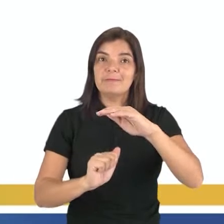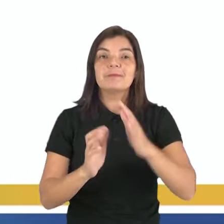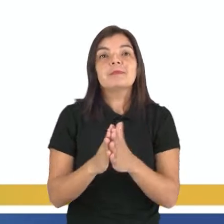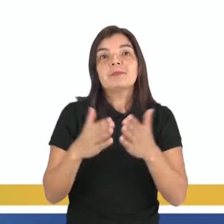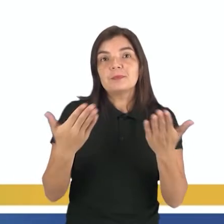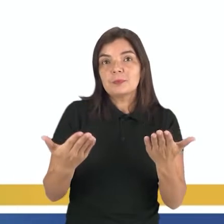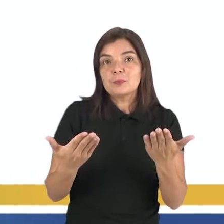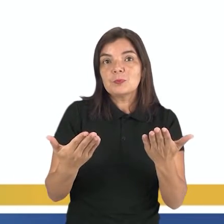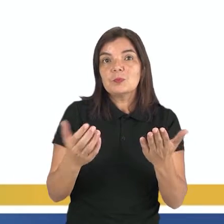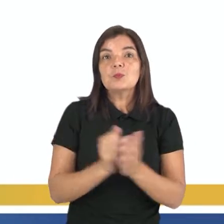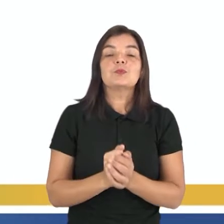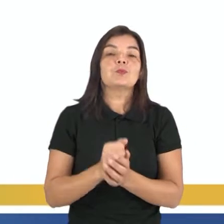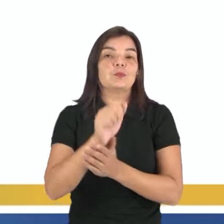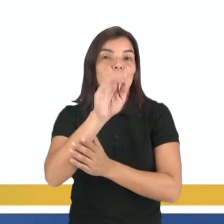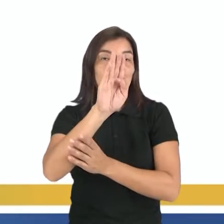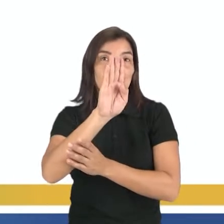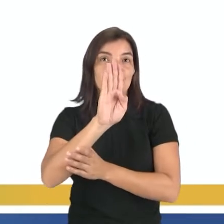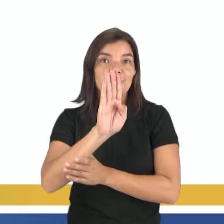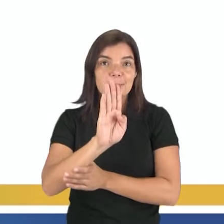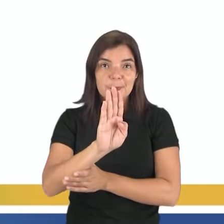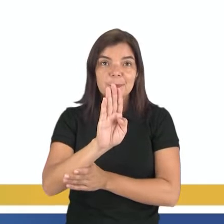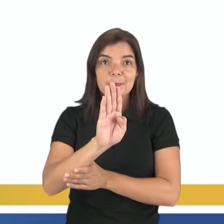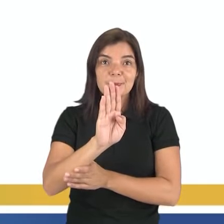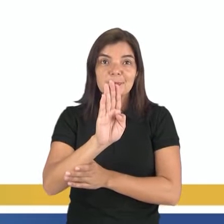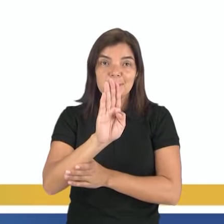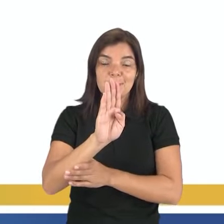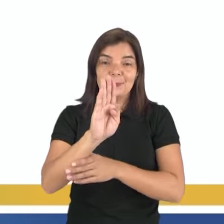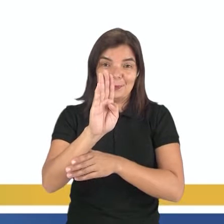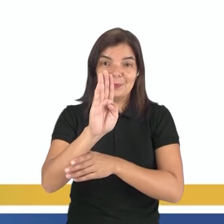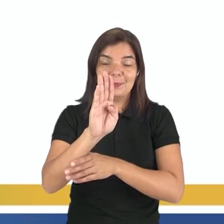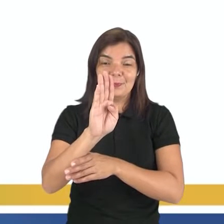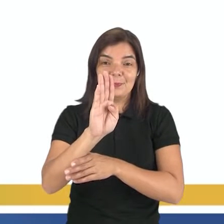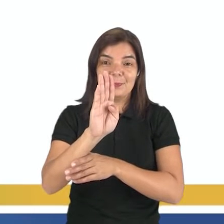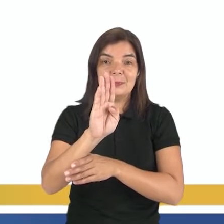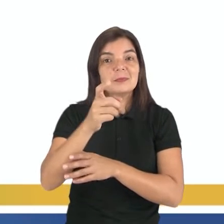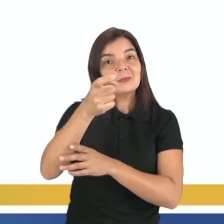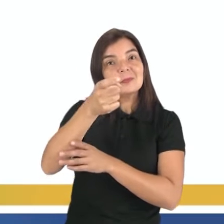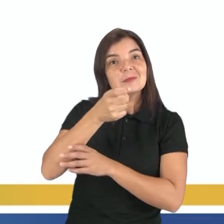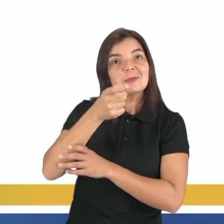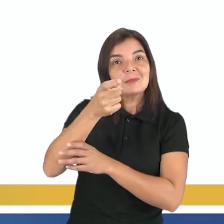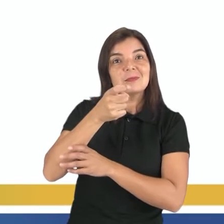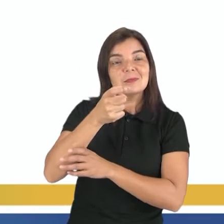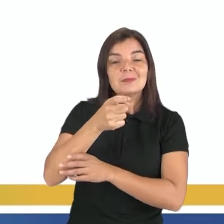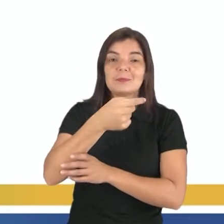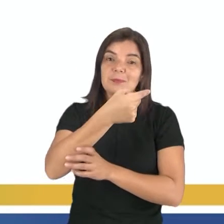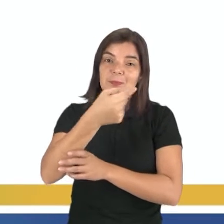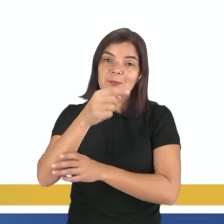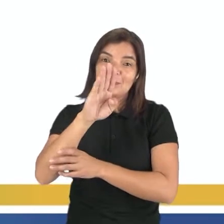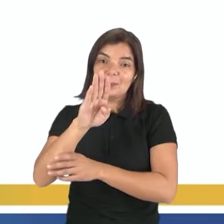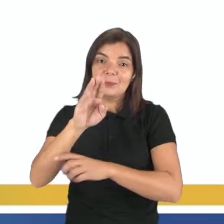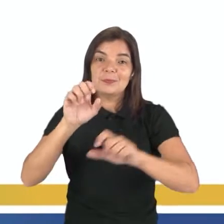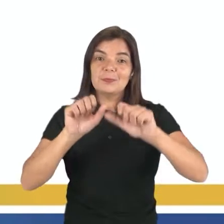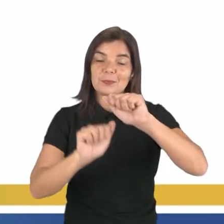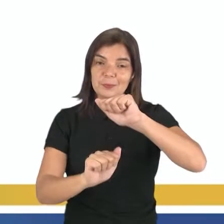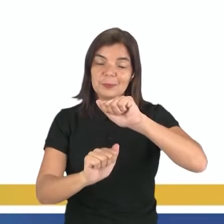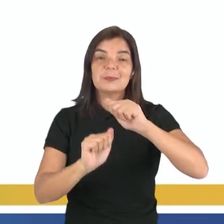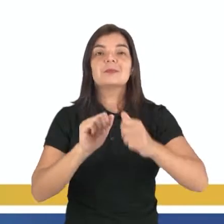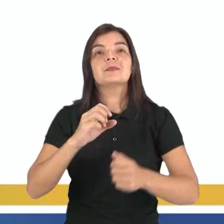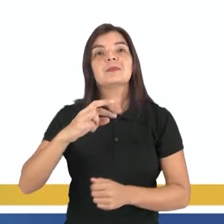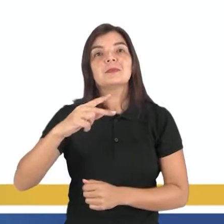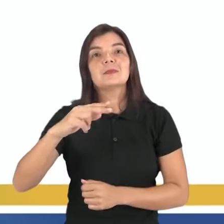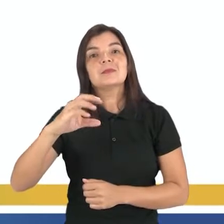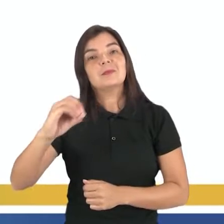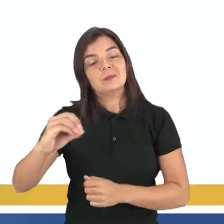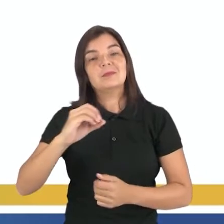a. Logo, o ponto em que o seu gráfico cruza o eixo x é o ponto menos b sobre a